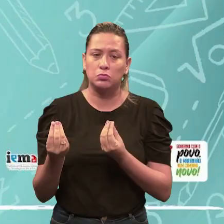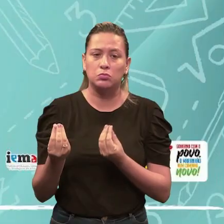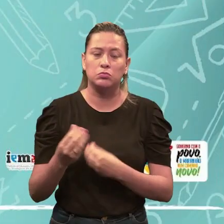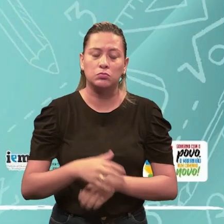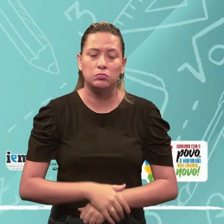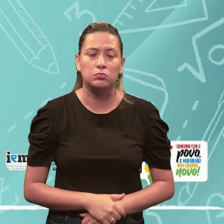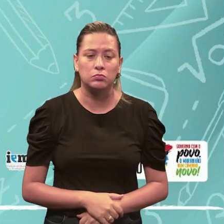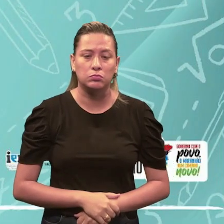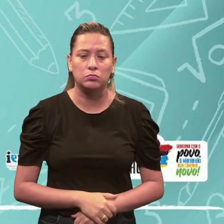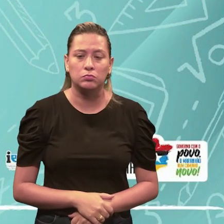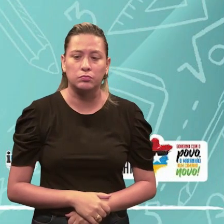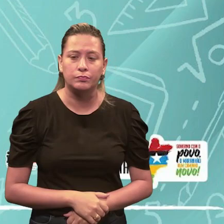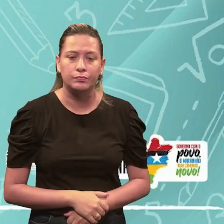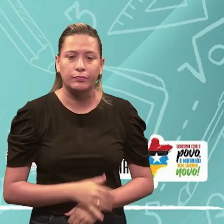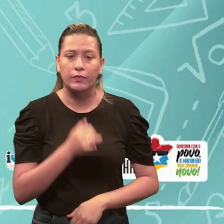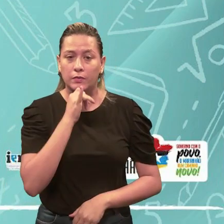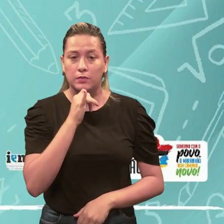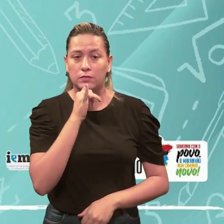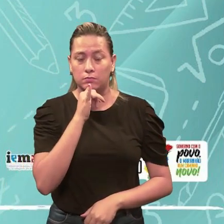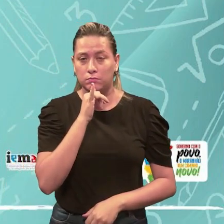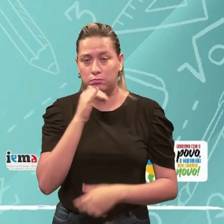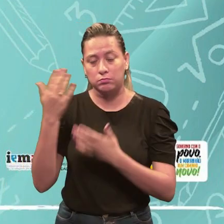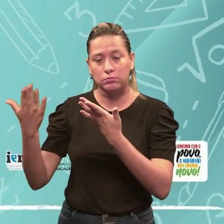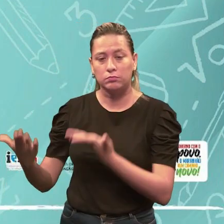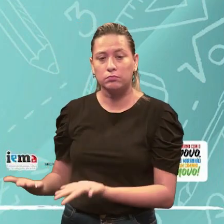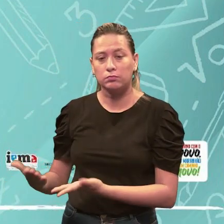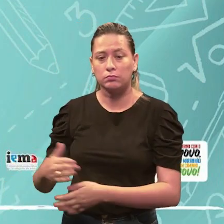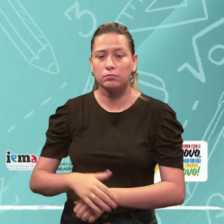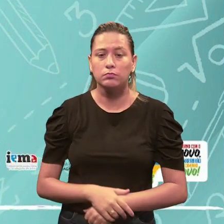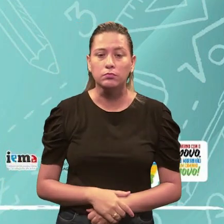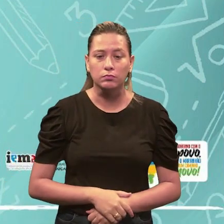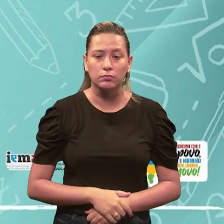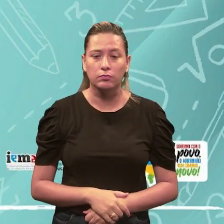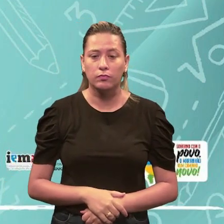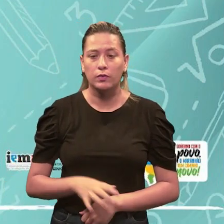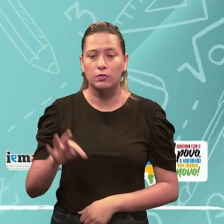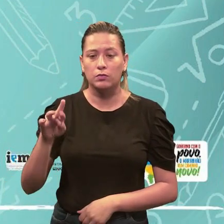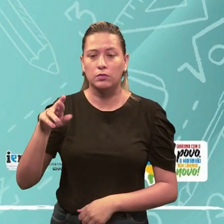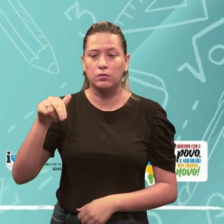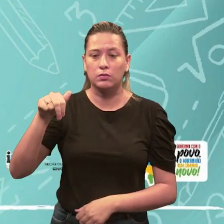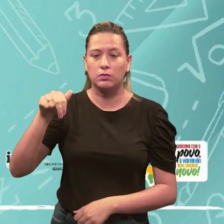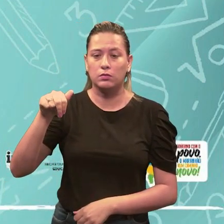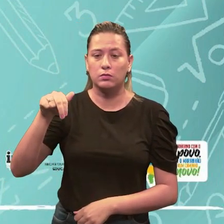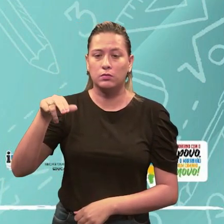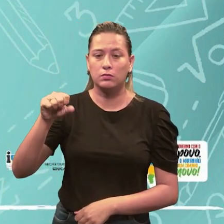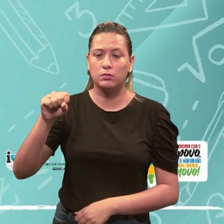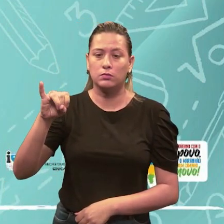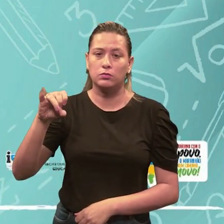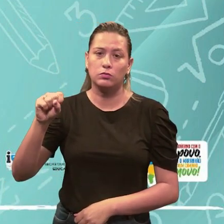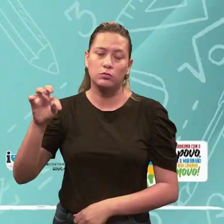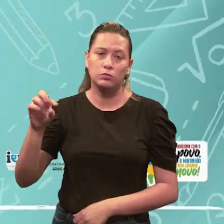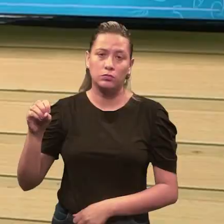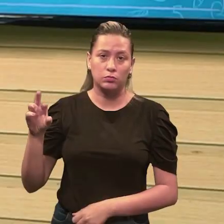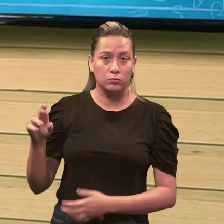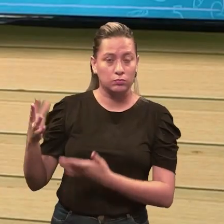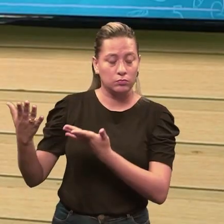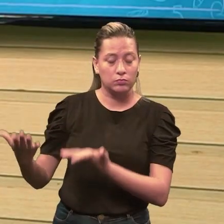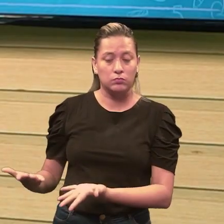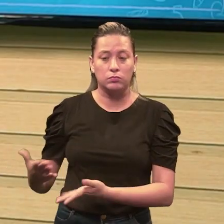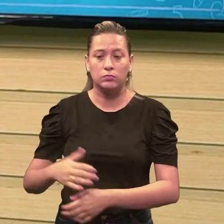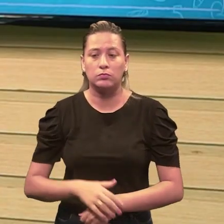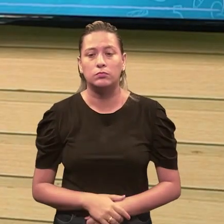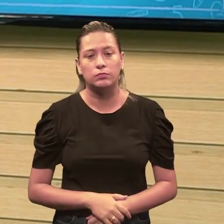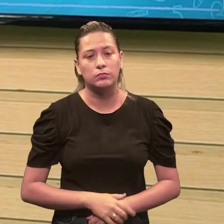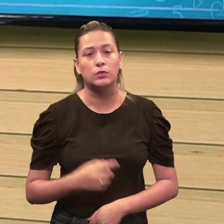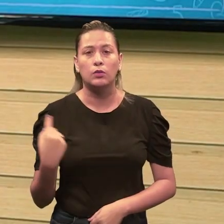tá? E aqui, gente, é um exemplo, tá? De um transitor desse tipo aí, beleza? E dessa